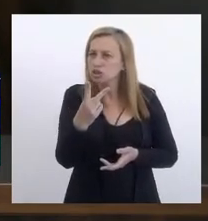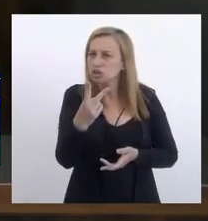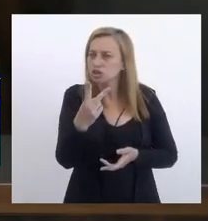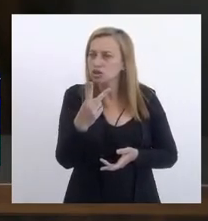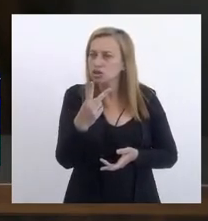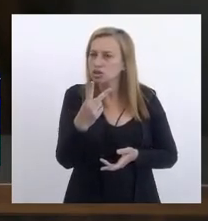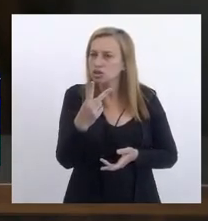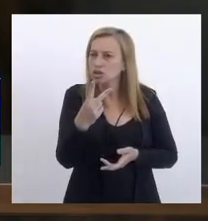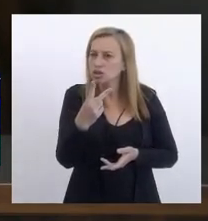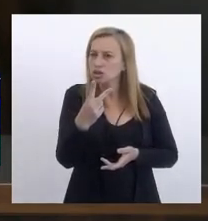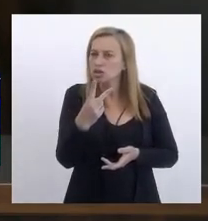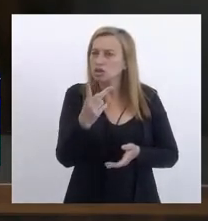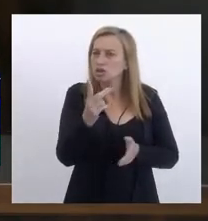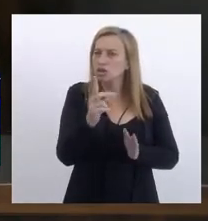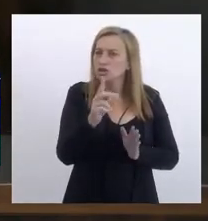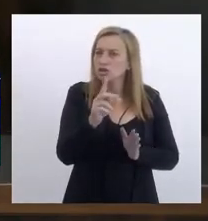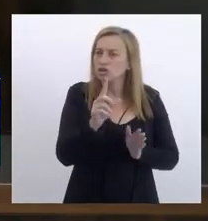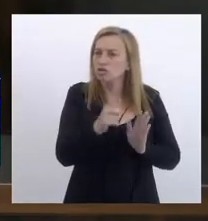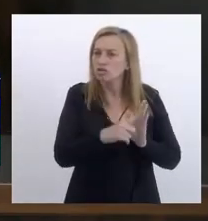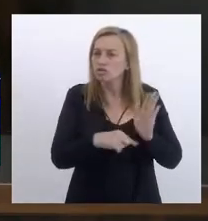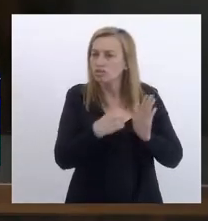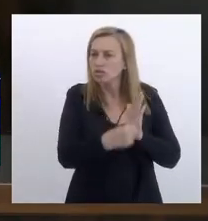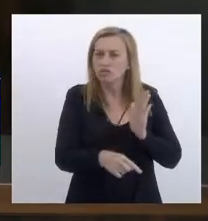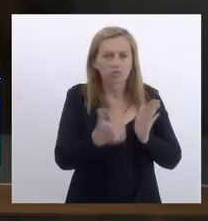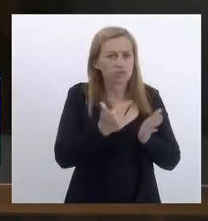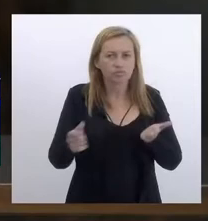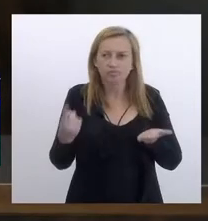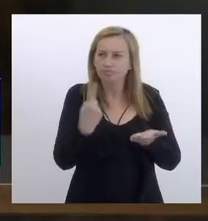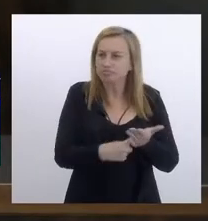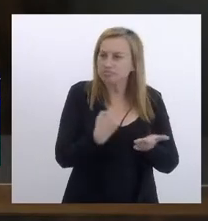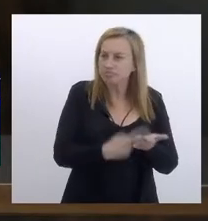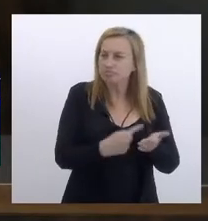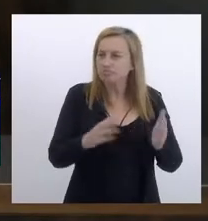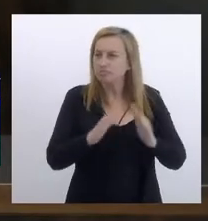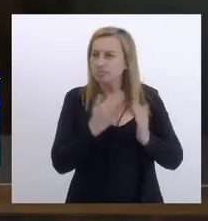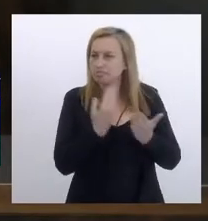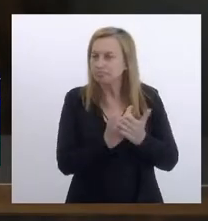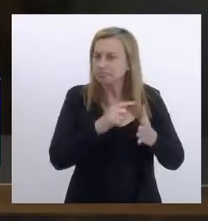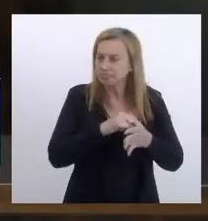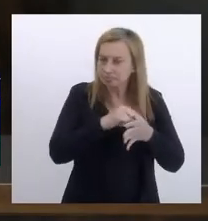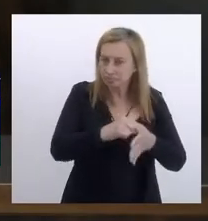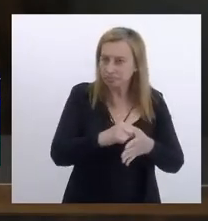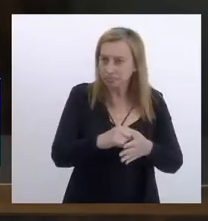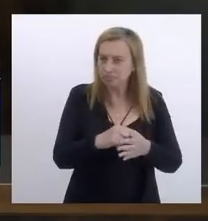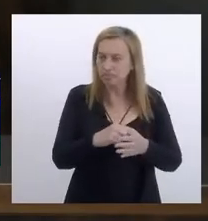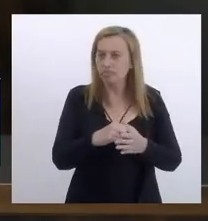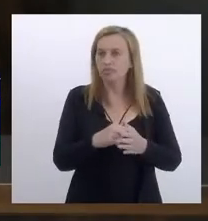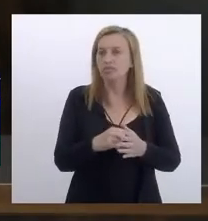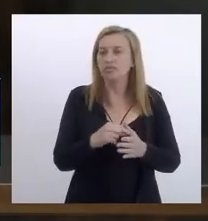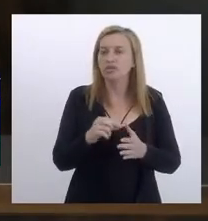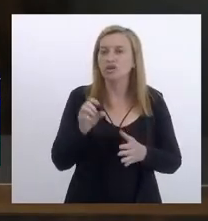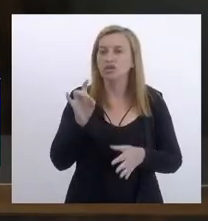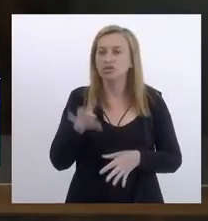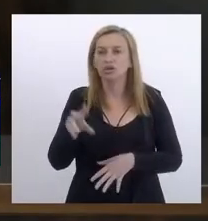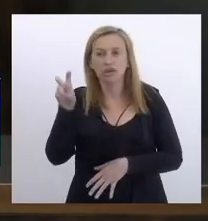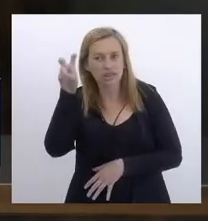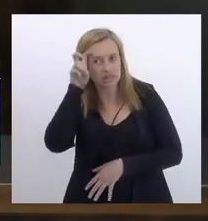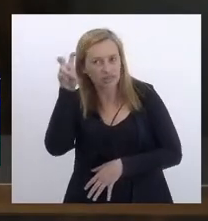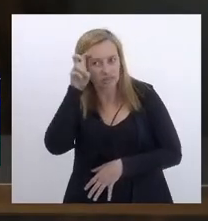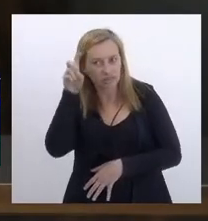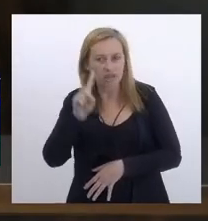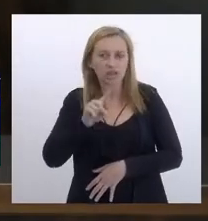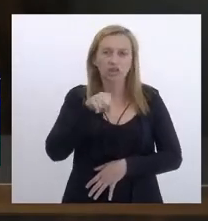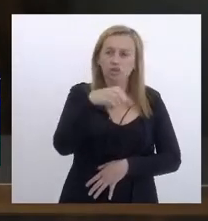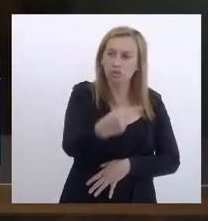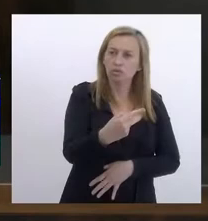únicos dois vetos que não chegamos ao acordo do Colégio de Líderes, remetemos para a quinta. Na verdade, são três e um deputado Luiz